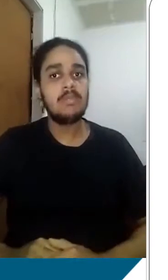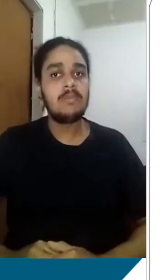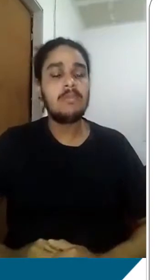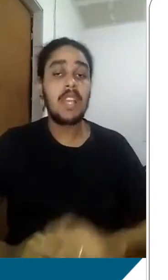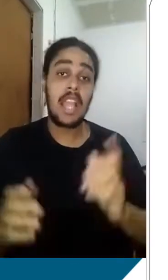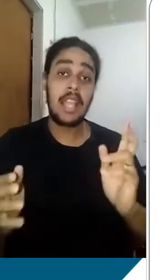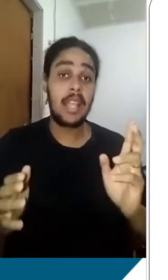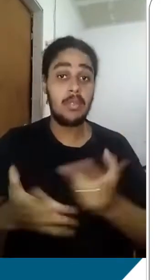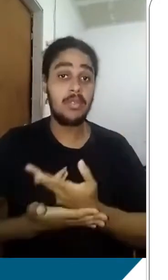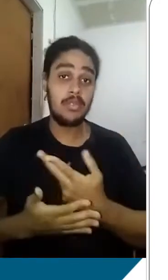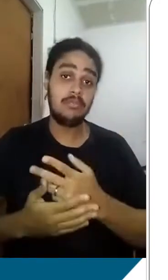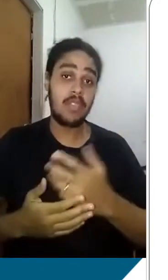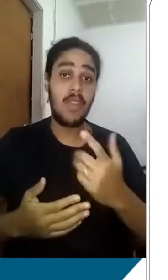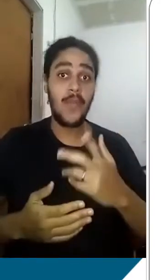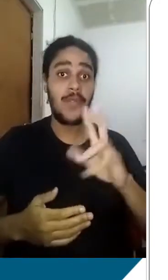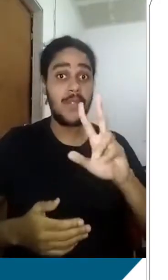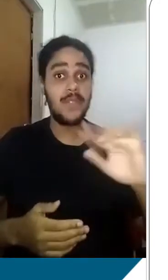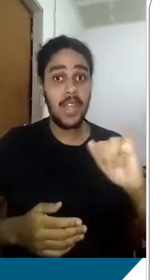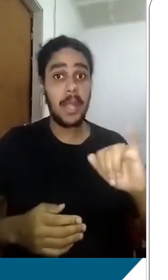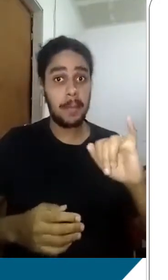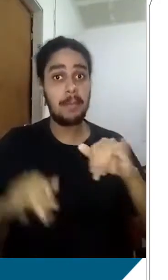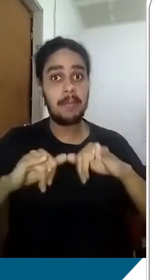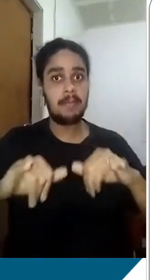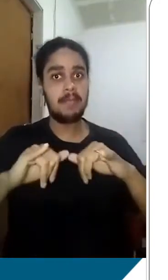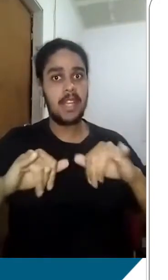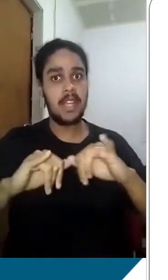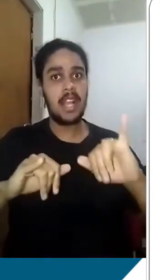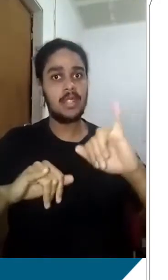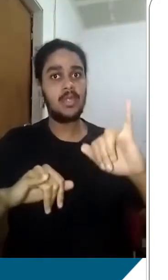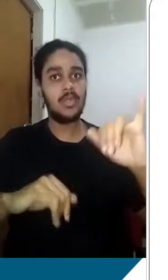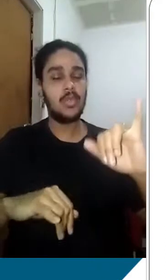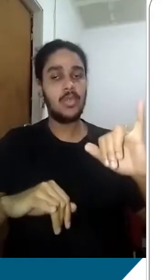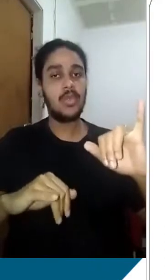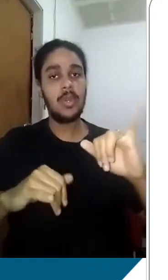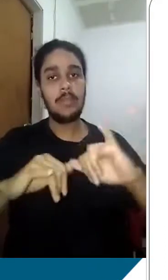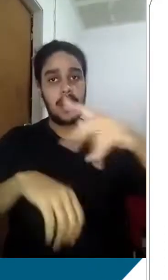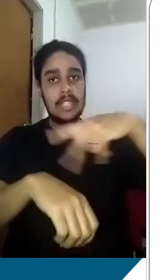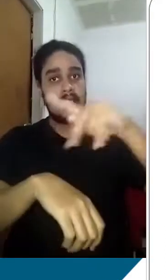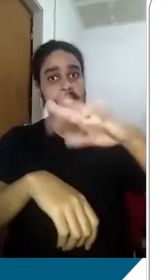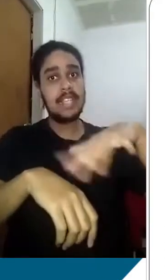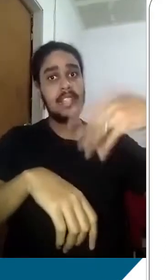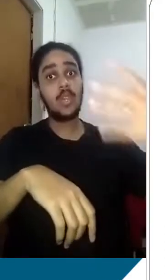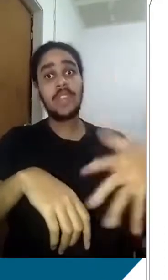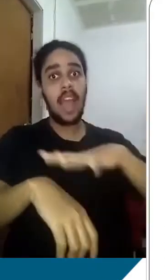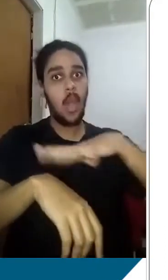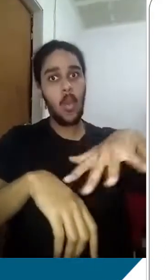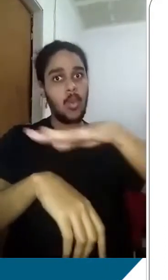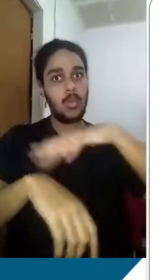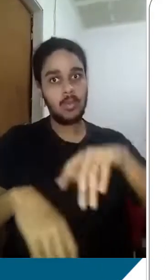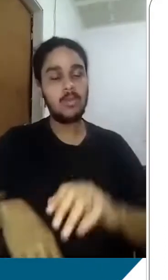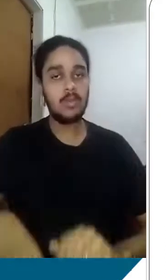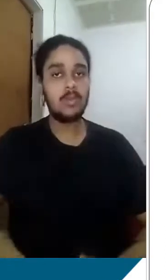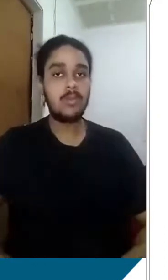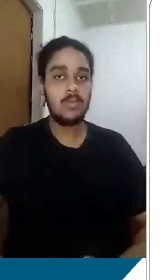acaba extrapolando para o mercado internacional, né? E também tem uma característica da jardinagem, sobretudo